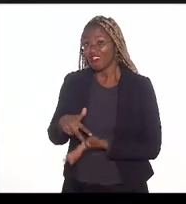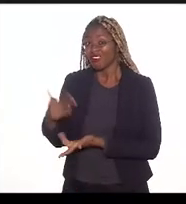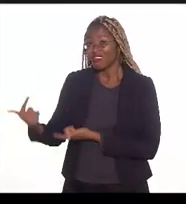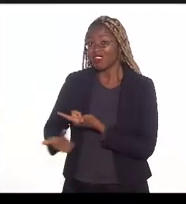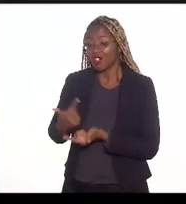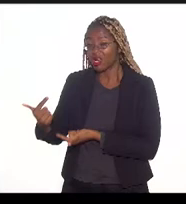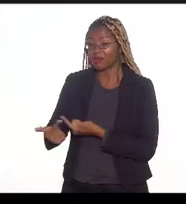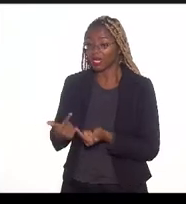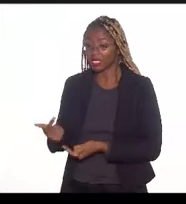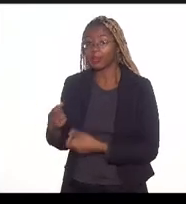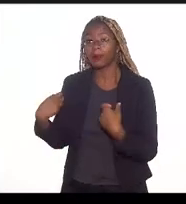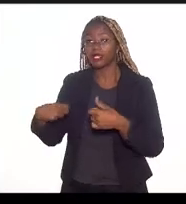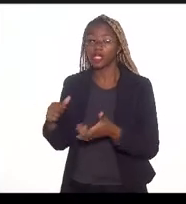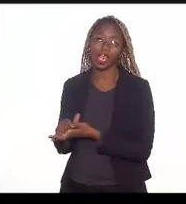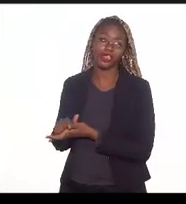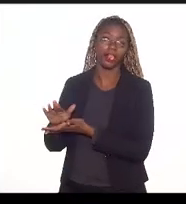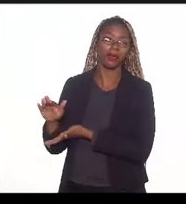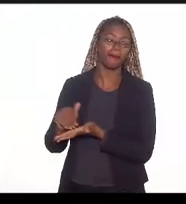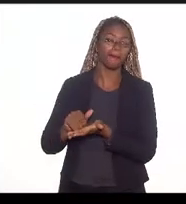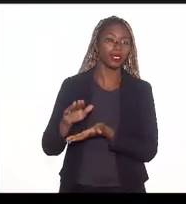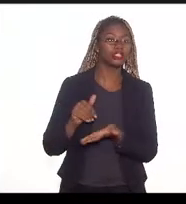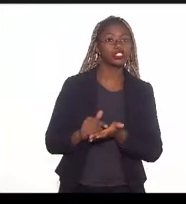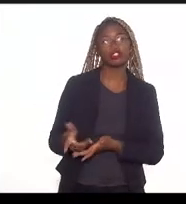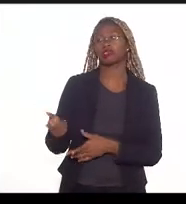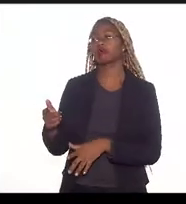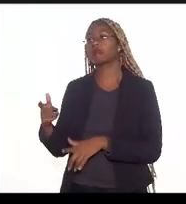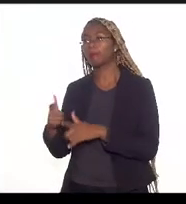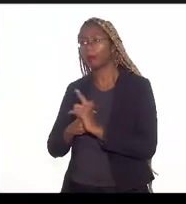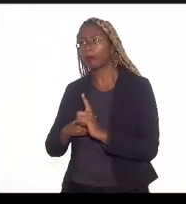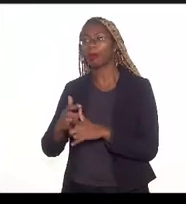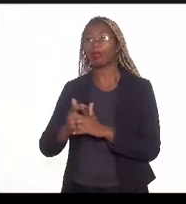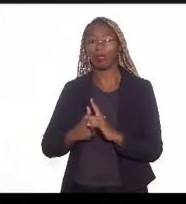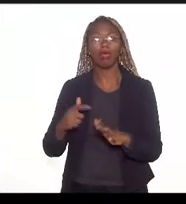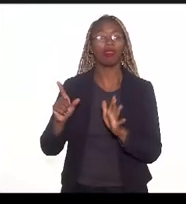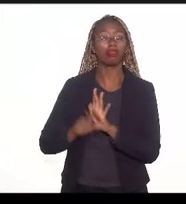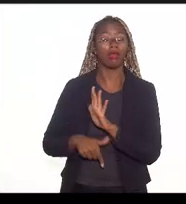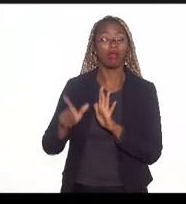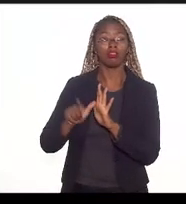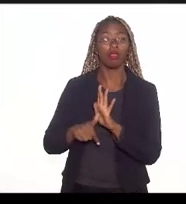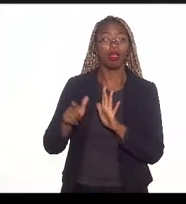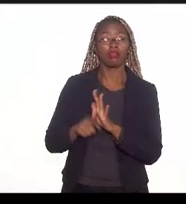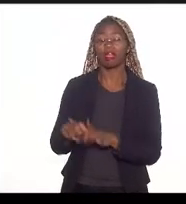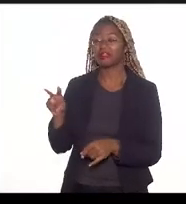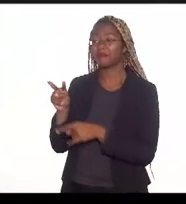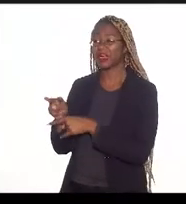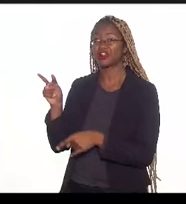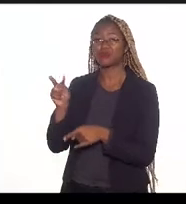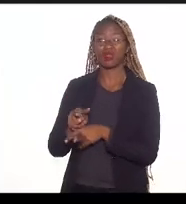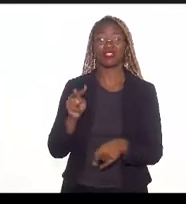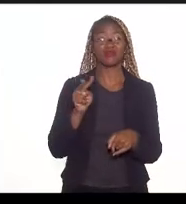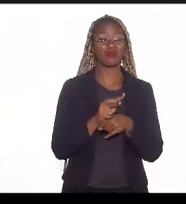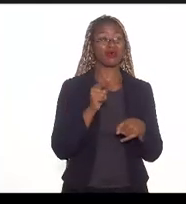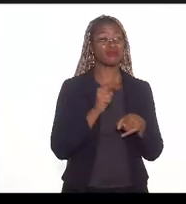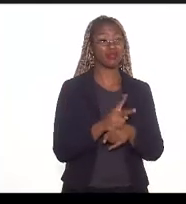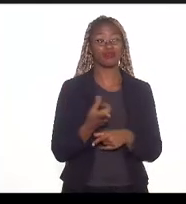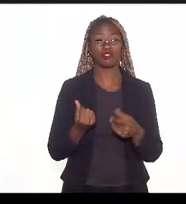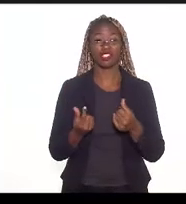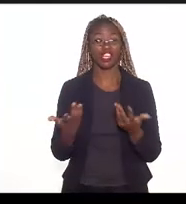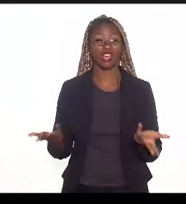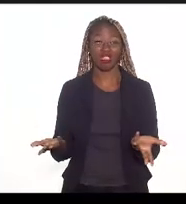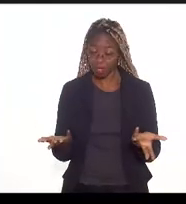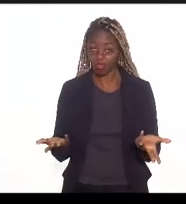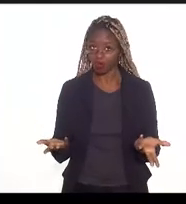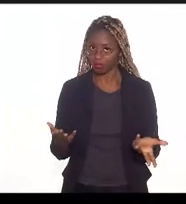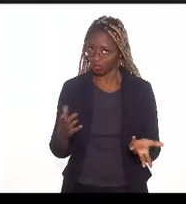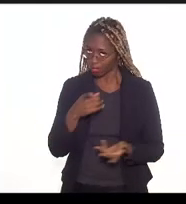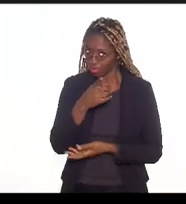que demitir, que está com as suas contas penduradas, com empréstimos tomados e devendo, etc., etc. Então, o